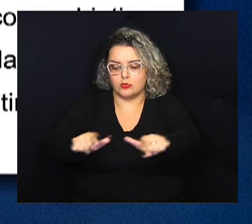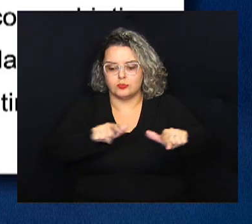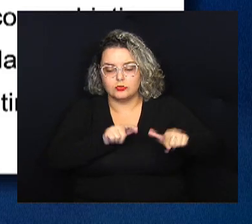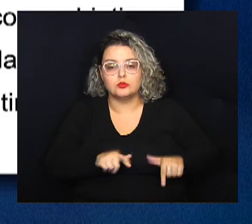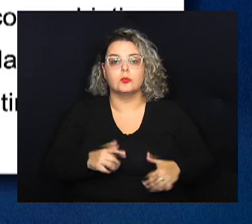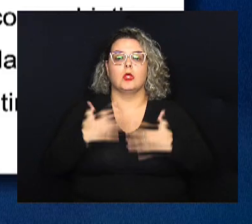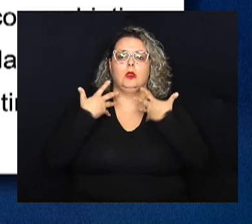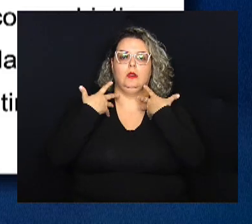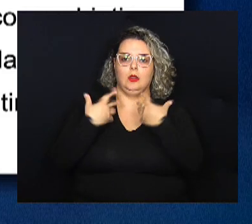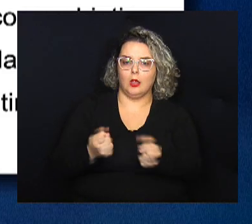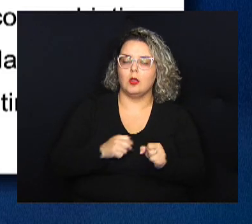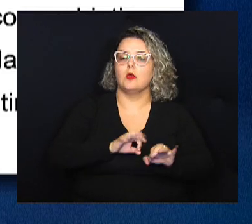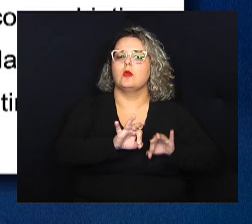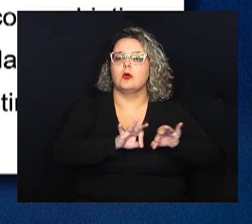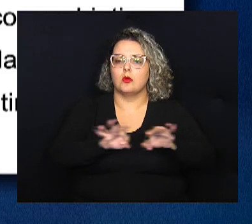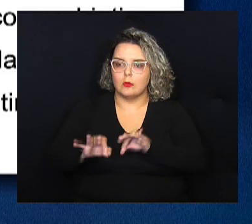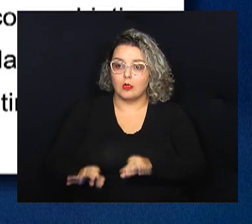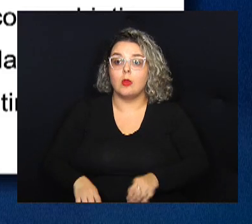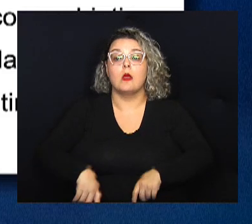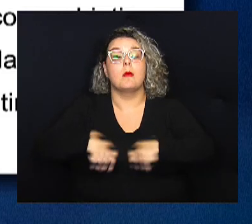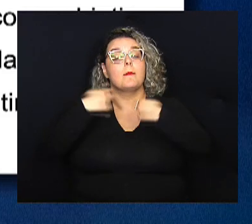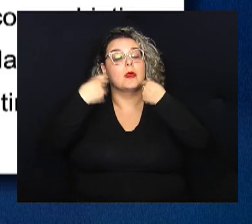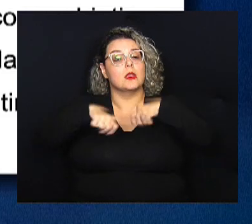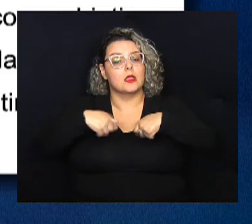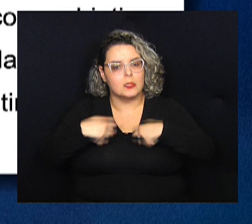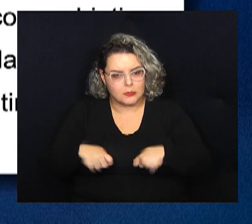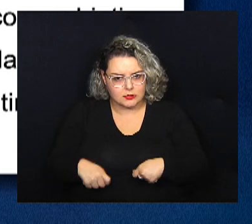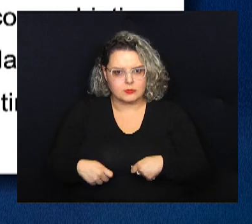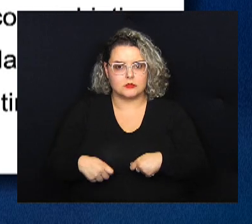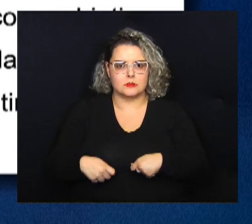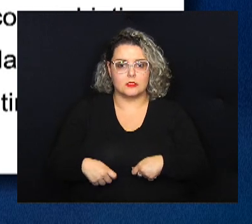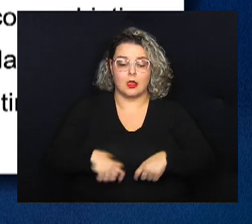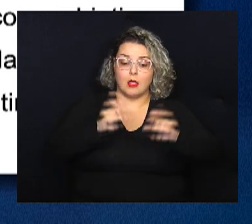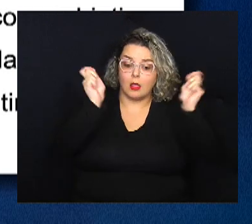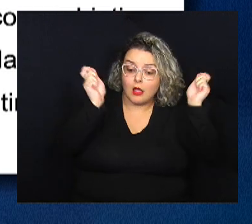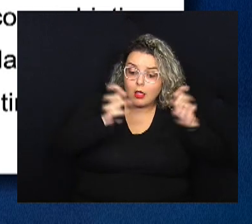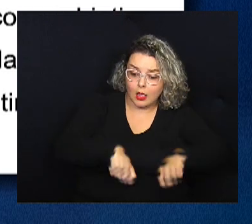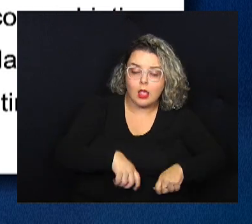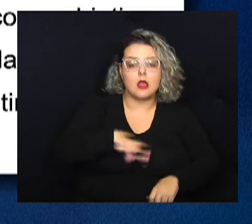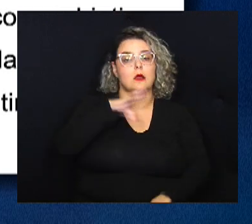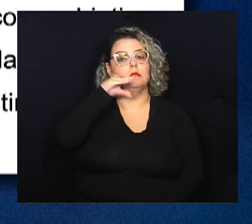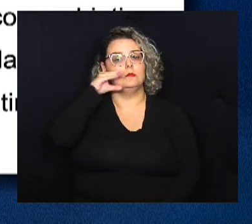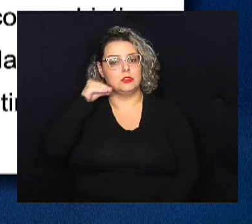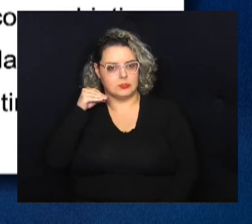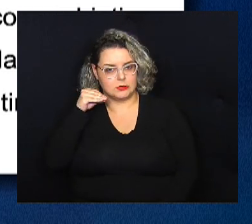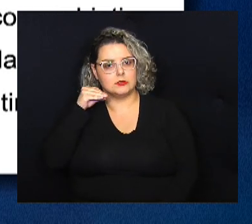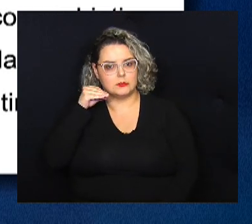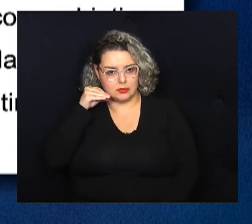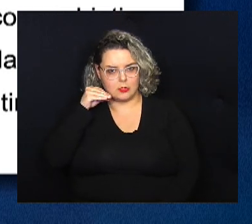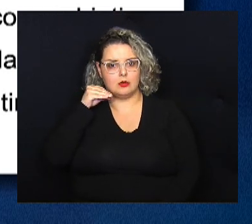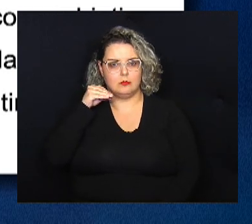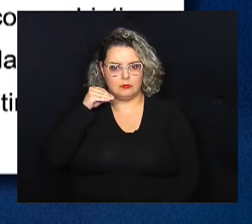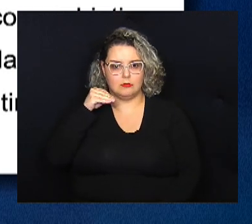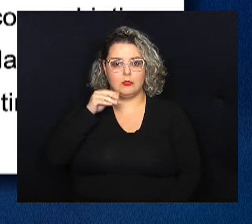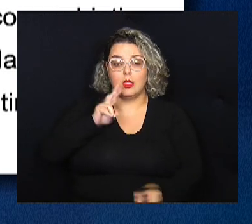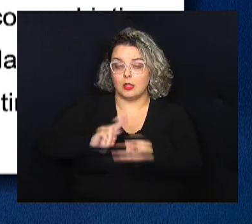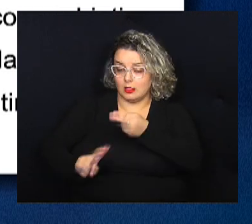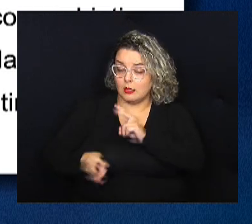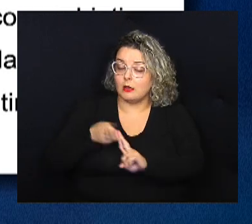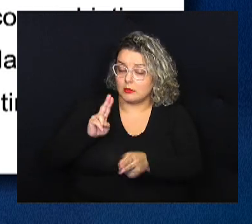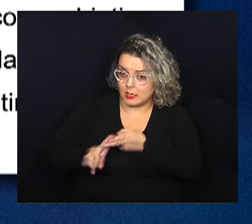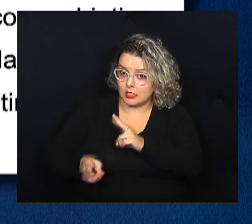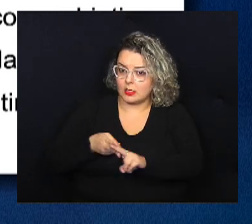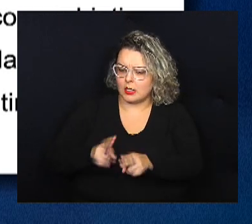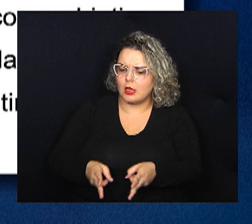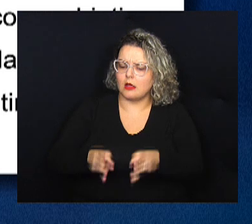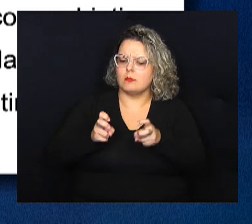aderirem ao programa deverão providenciar capacitação de seus funcionários para habilitá-los a